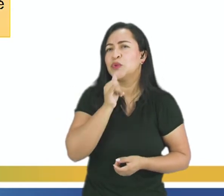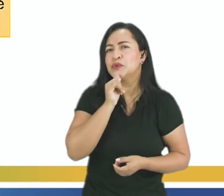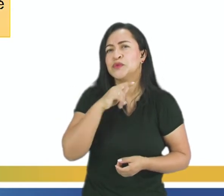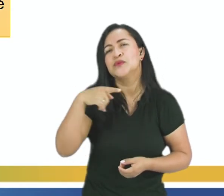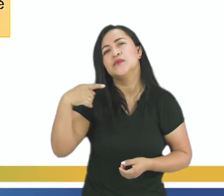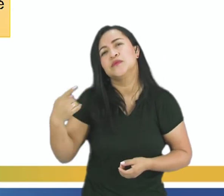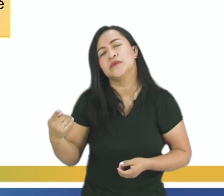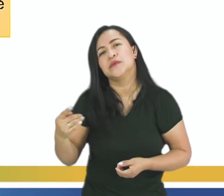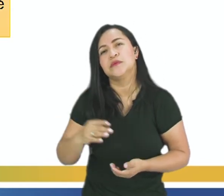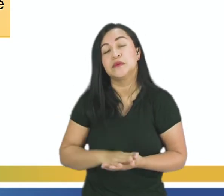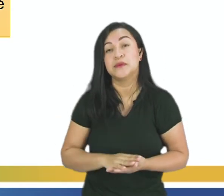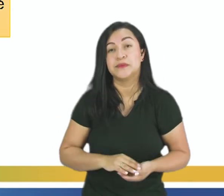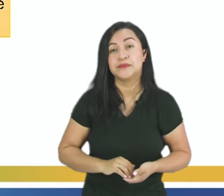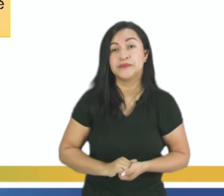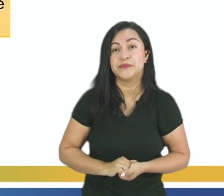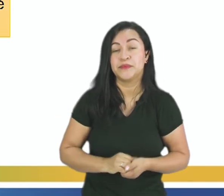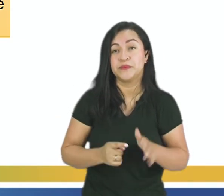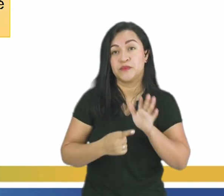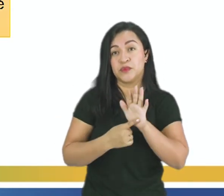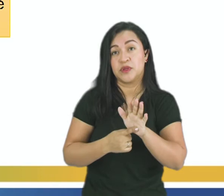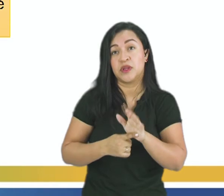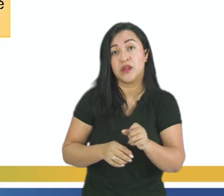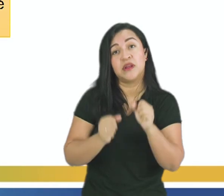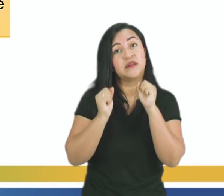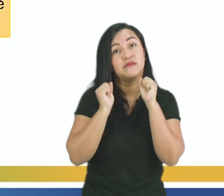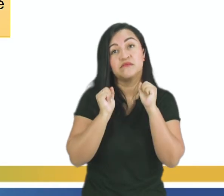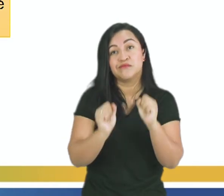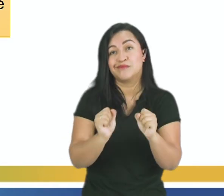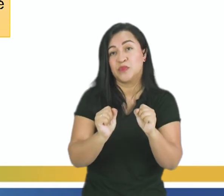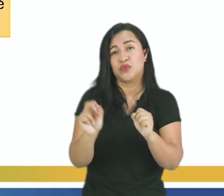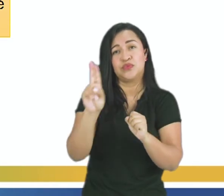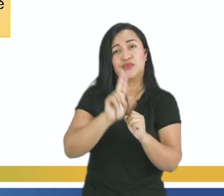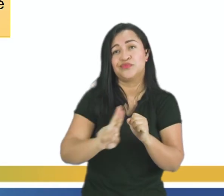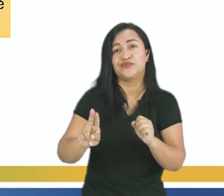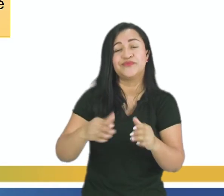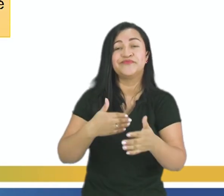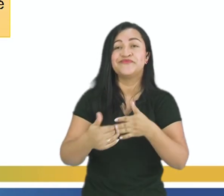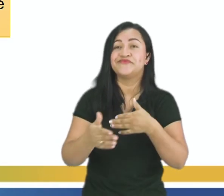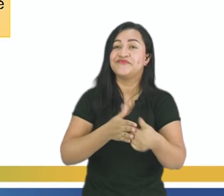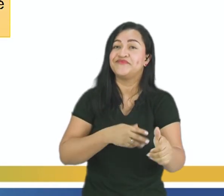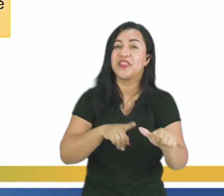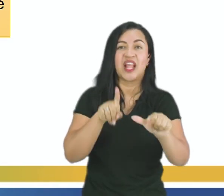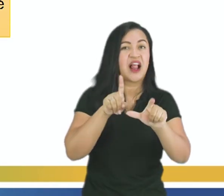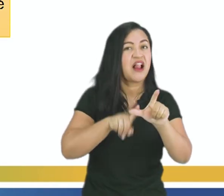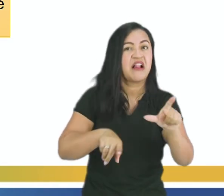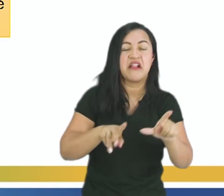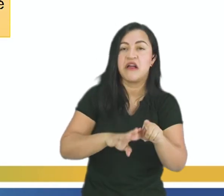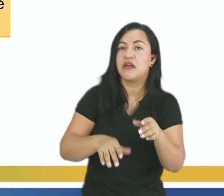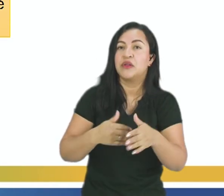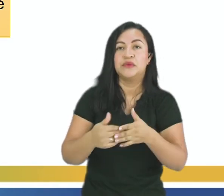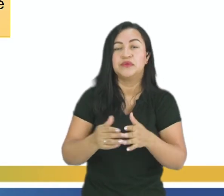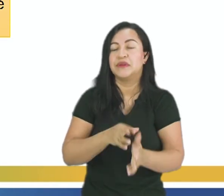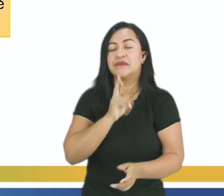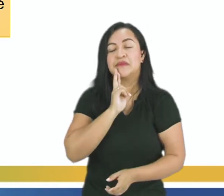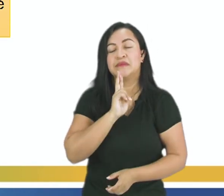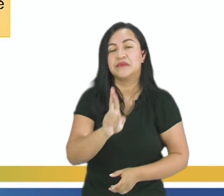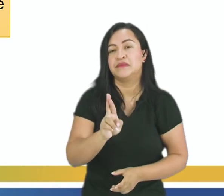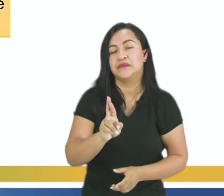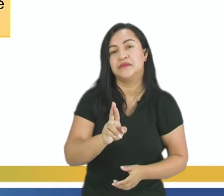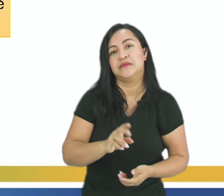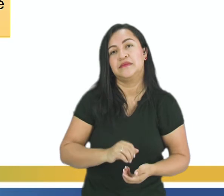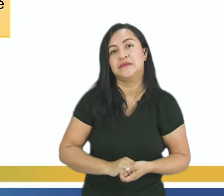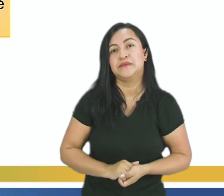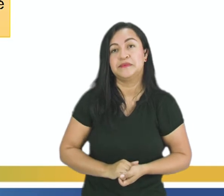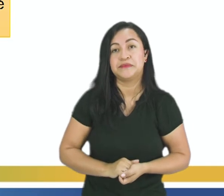feitos anteriormente? Para mostrar aqui para vocês que vocês podem usar qualquer incógnita aí na resolução da situação